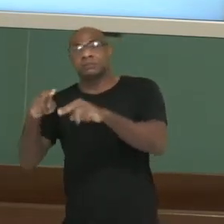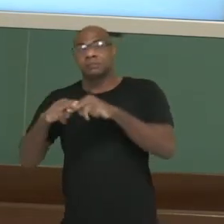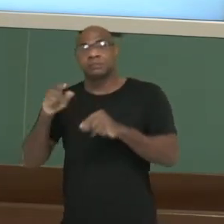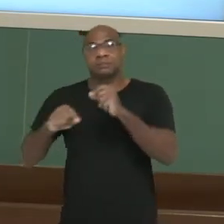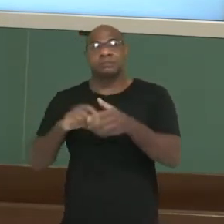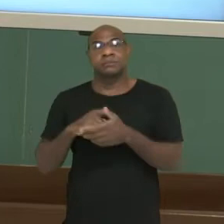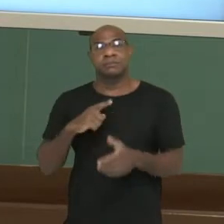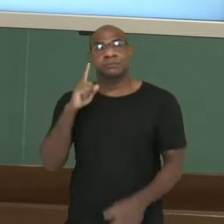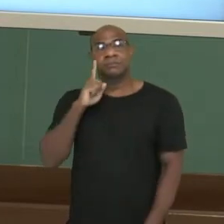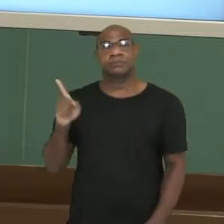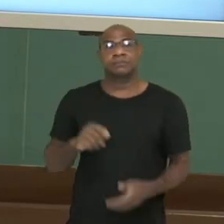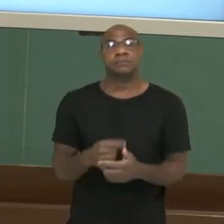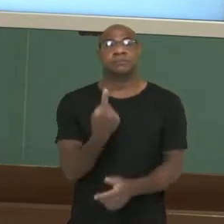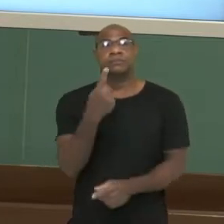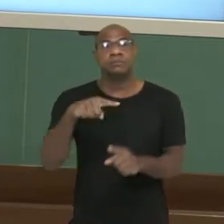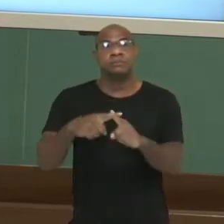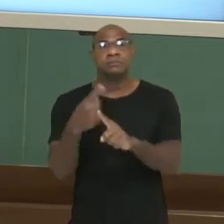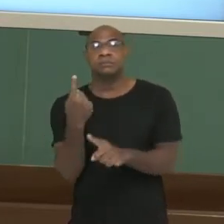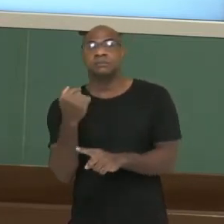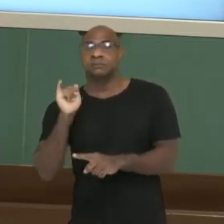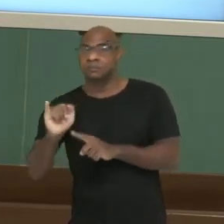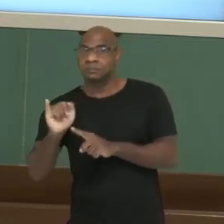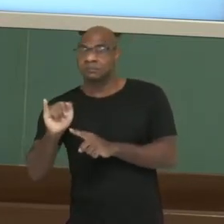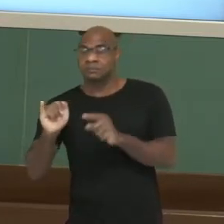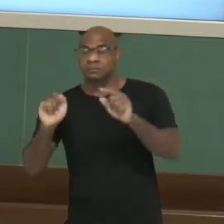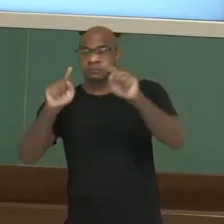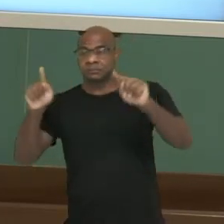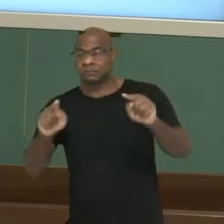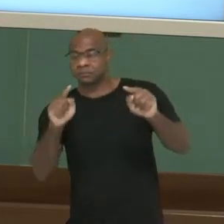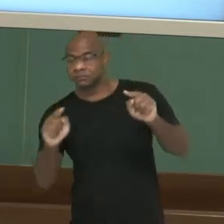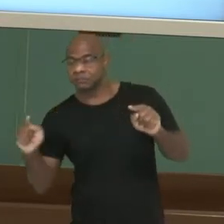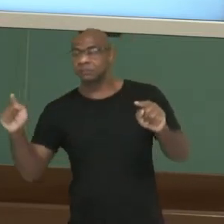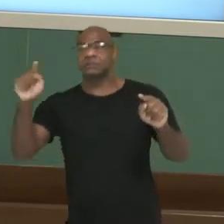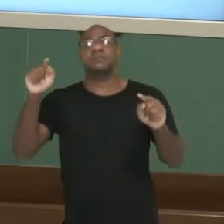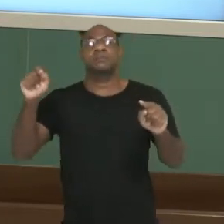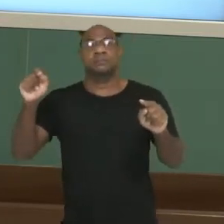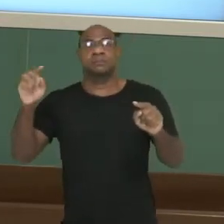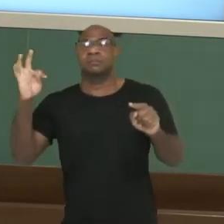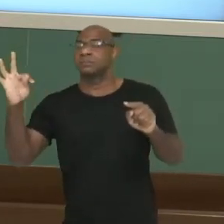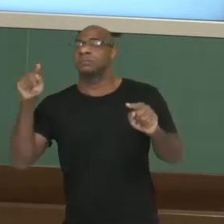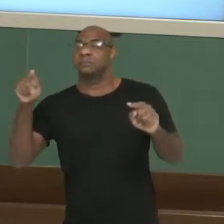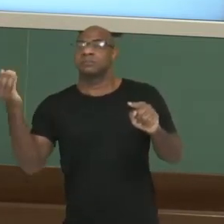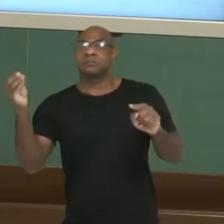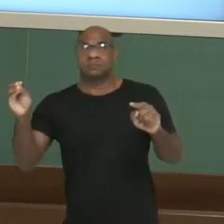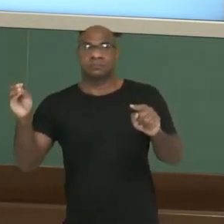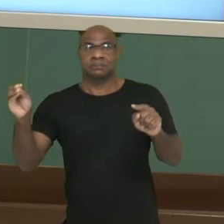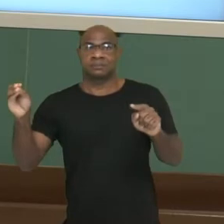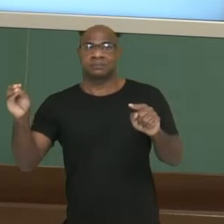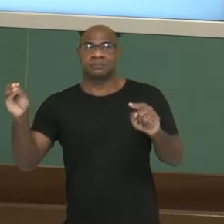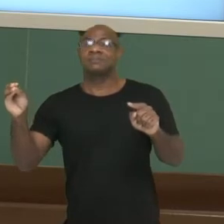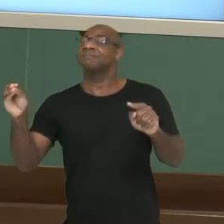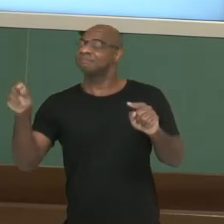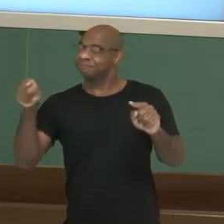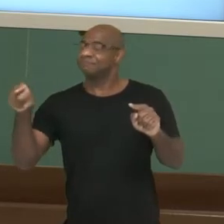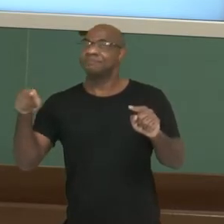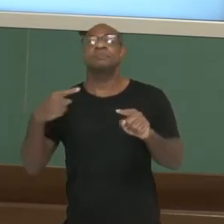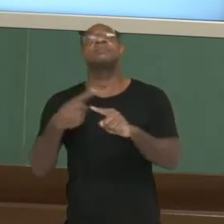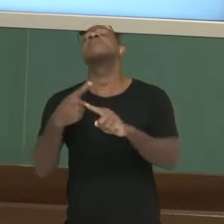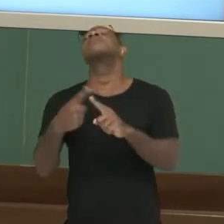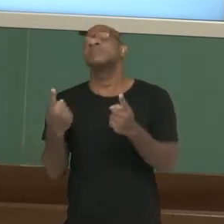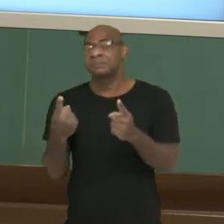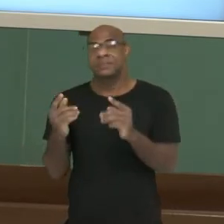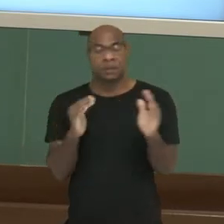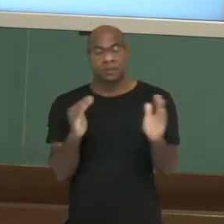1 mais i elevado ao tempo, que a gente vai multiplicar esse parênteses aqui, a quantidade de vezes que for o